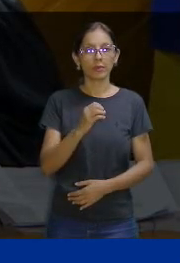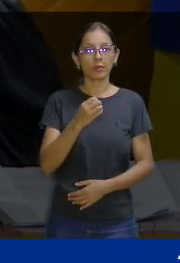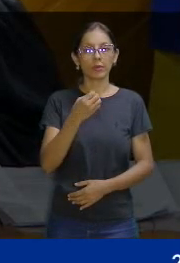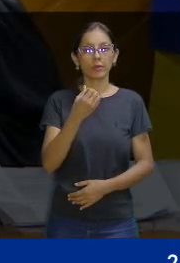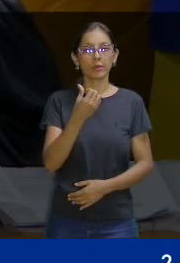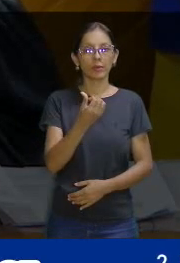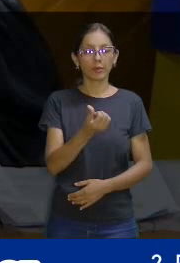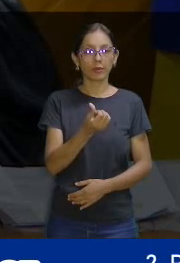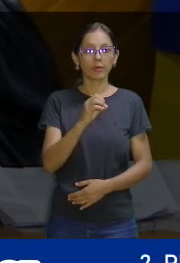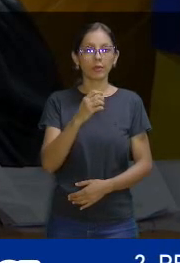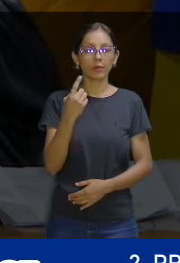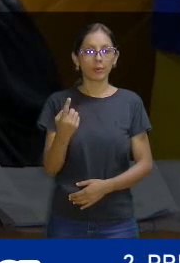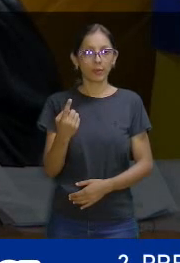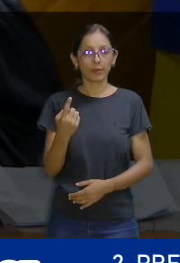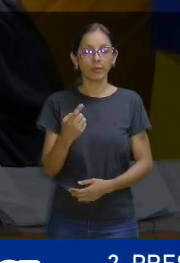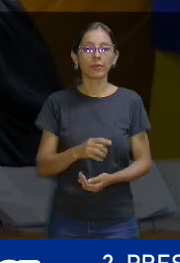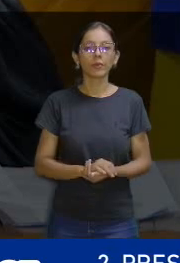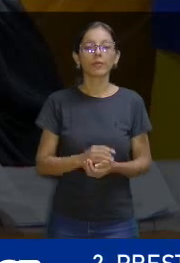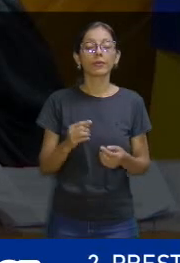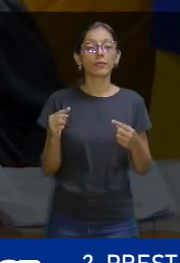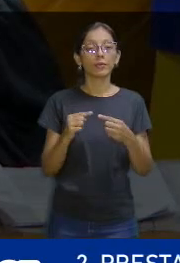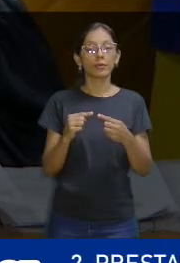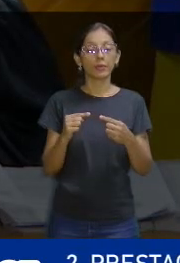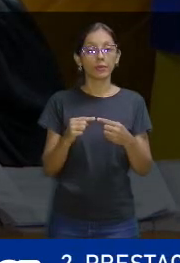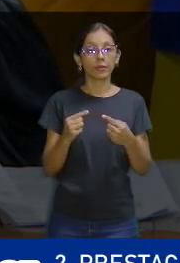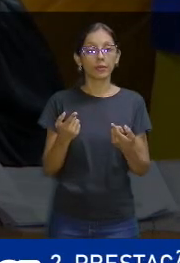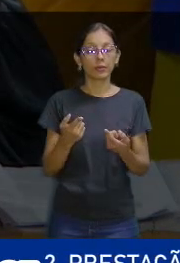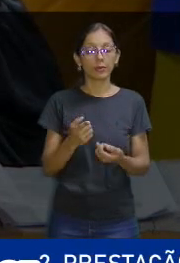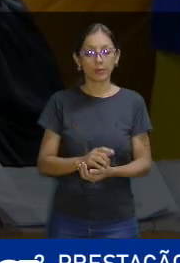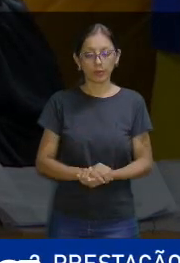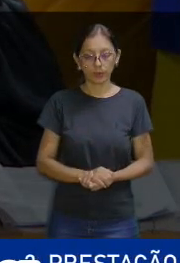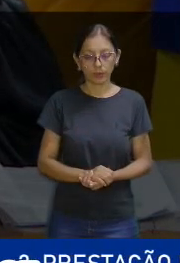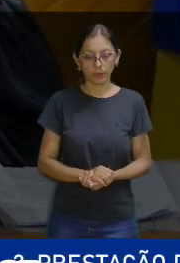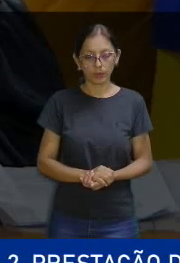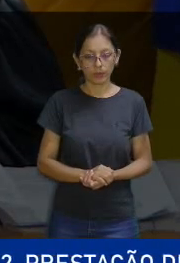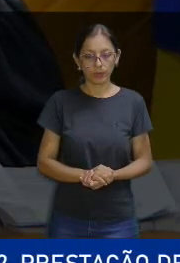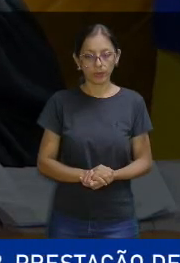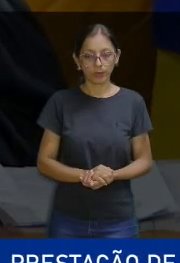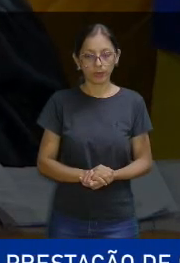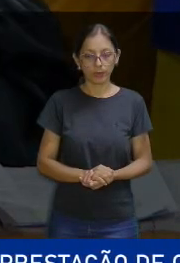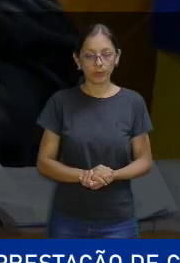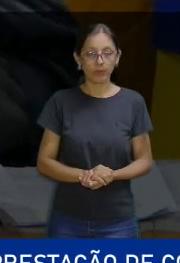12223, relatoria do ministro Cássio Nunes Marques, publicado no DGE